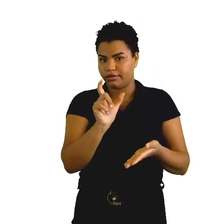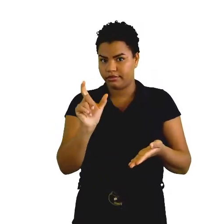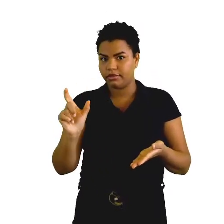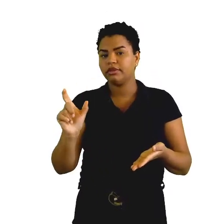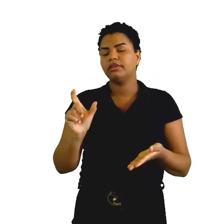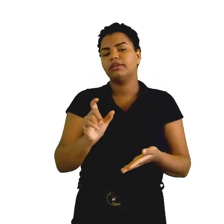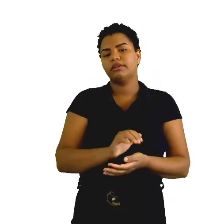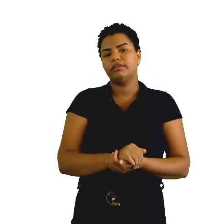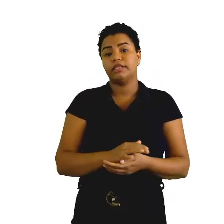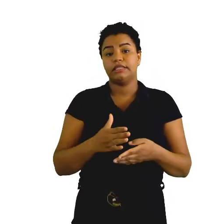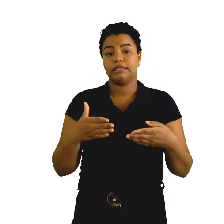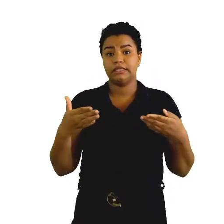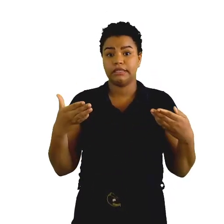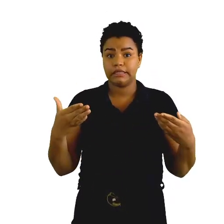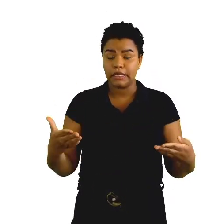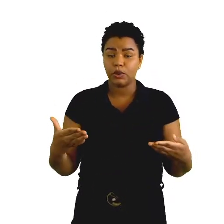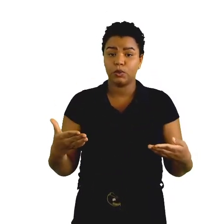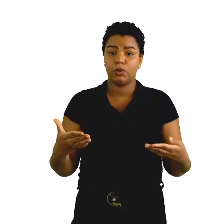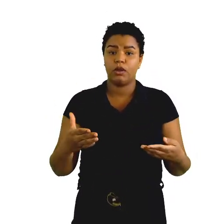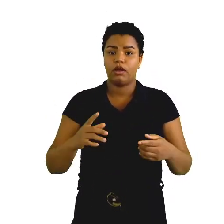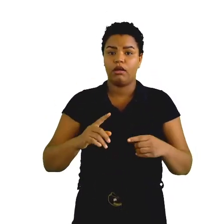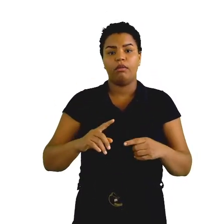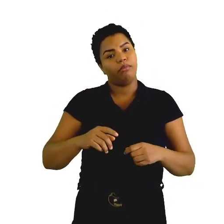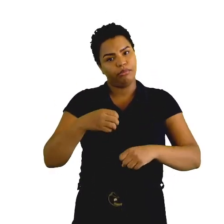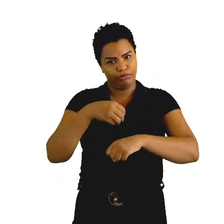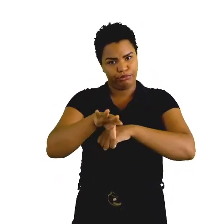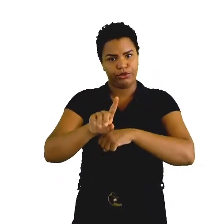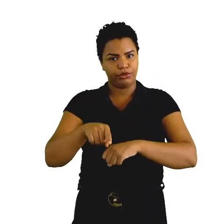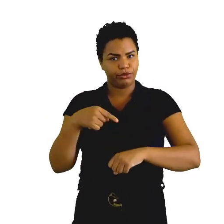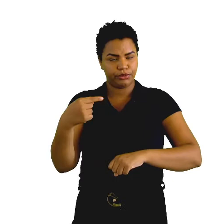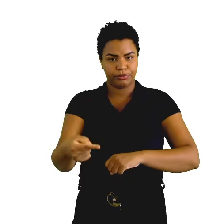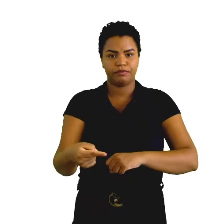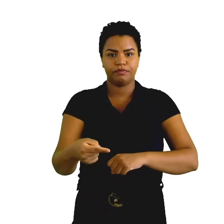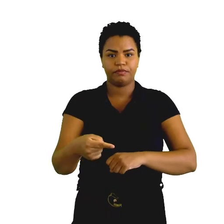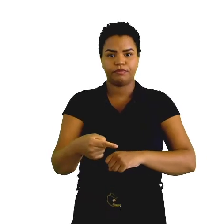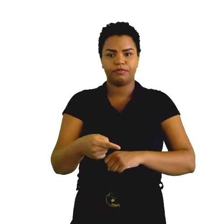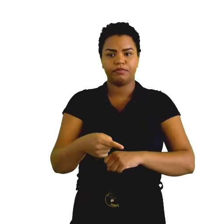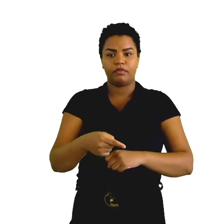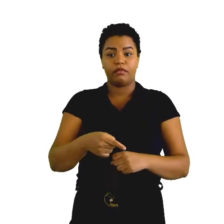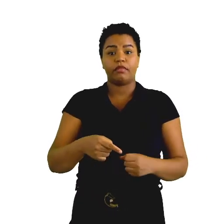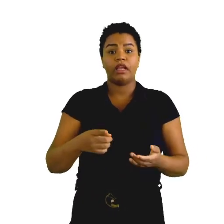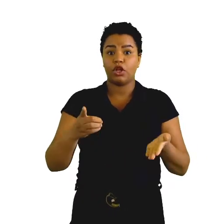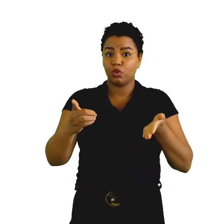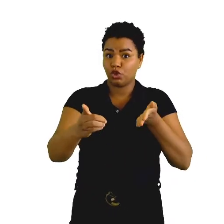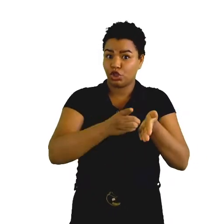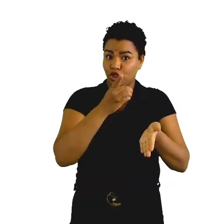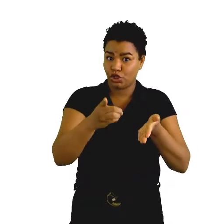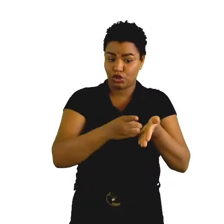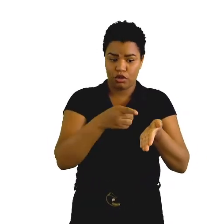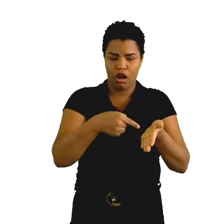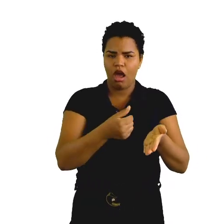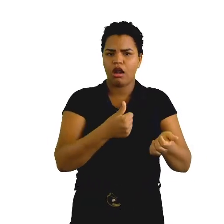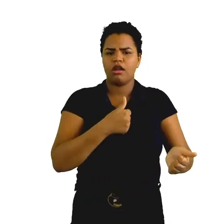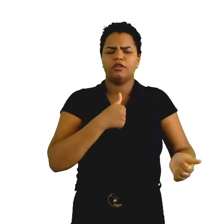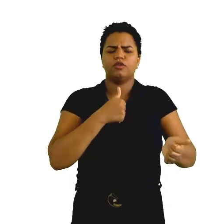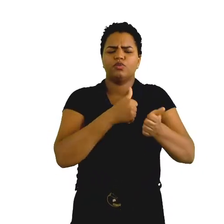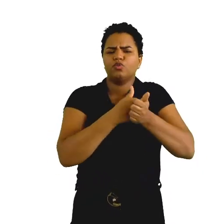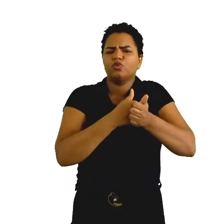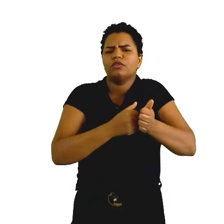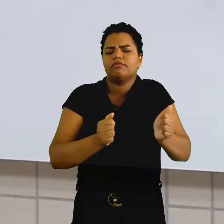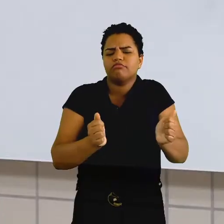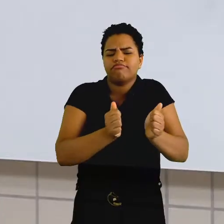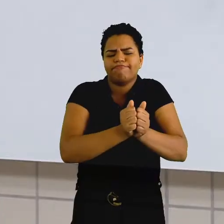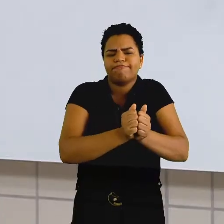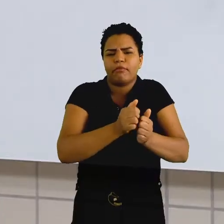para isso, tem a próxima dica aí. Faça do dicionário o seu fiel companheiro.